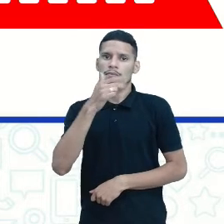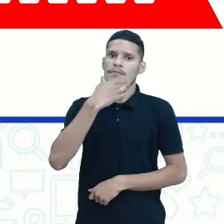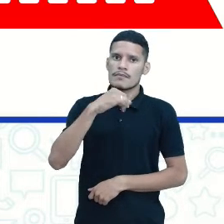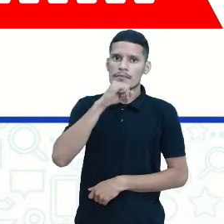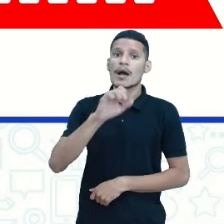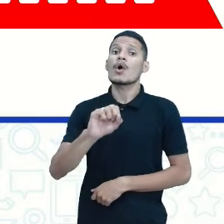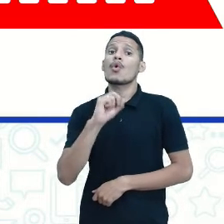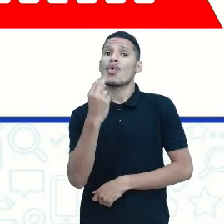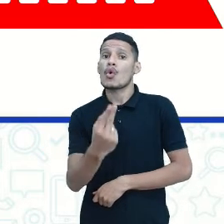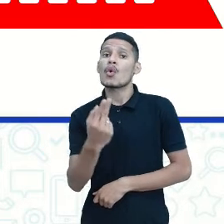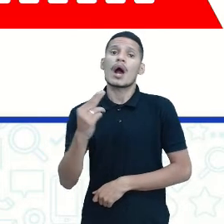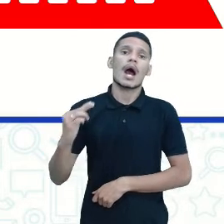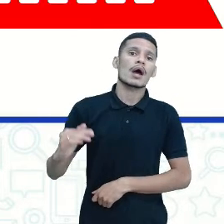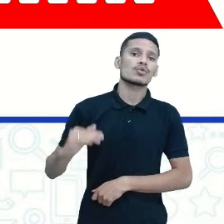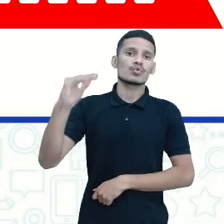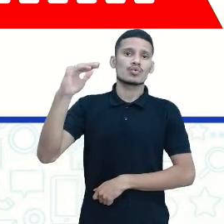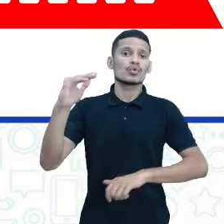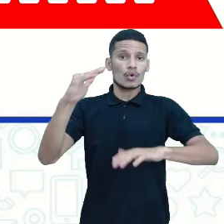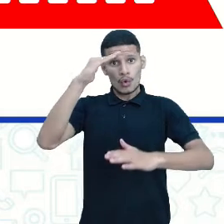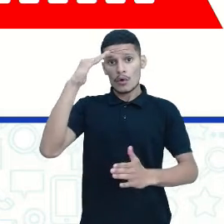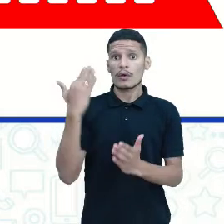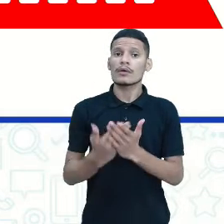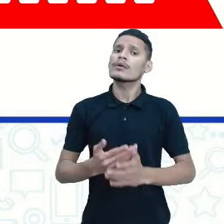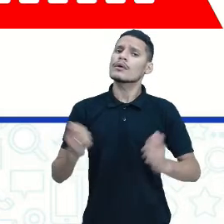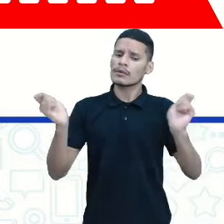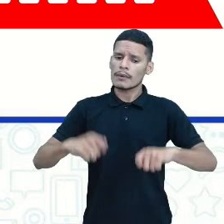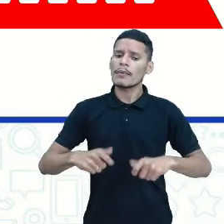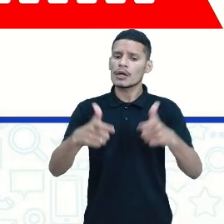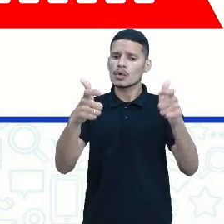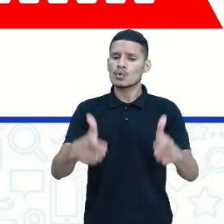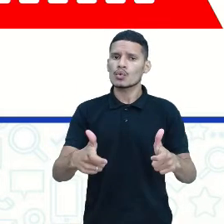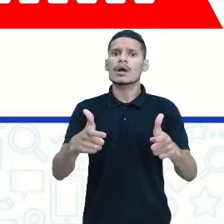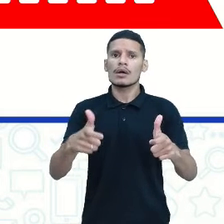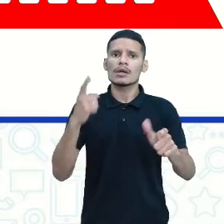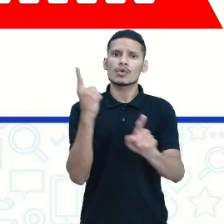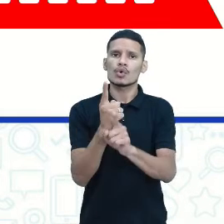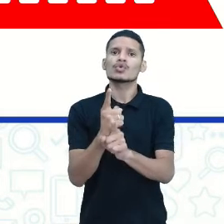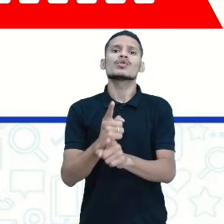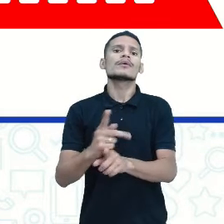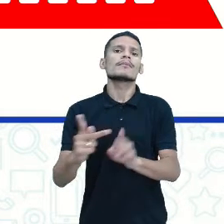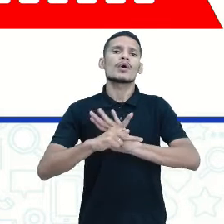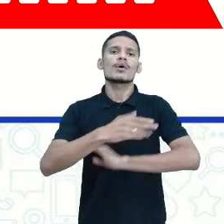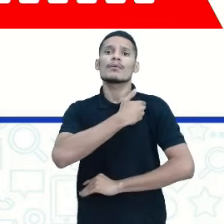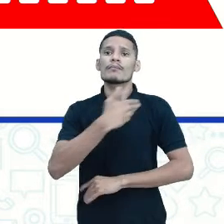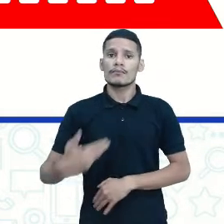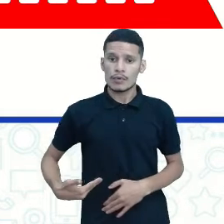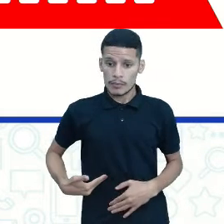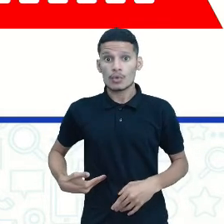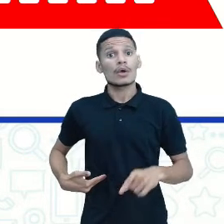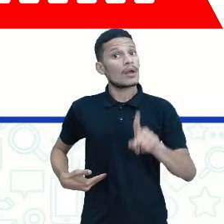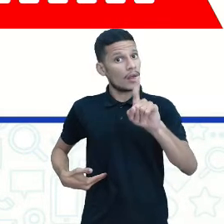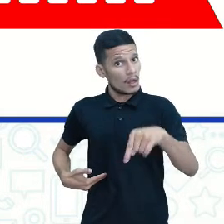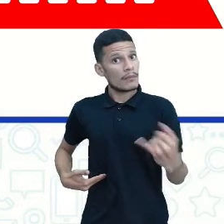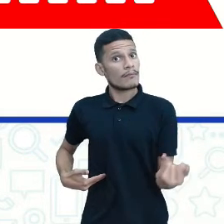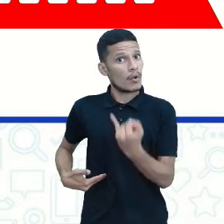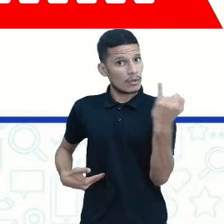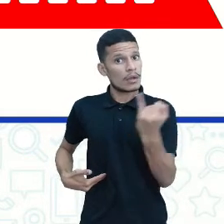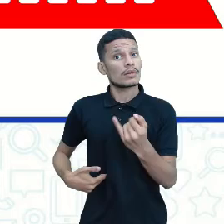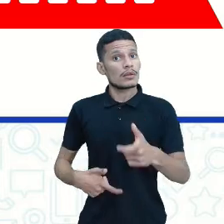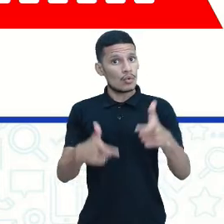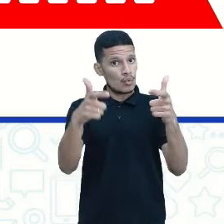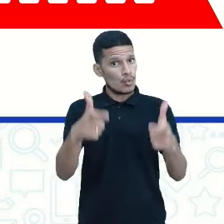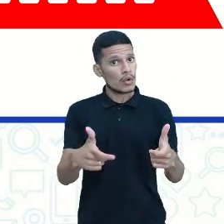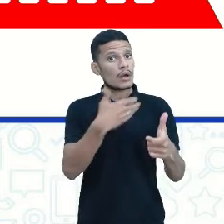adulto de confiança e que o encontro ocorra em local público. Esse alerta do local público, ele é essencial,